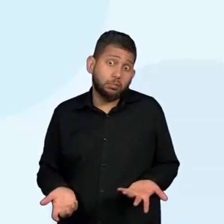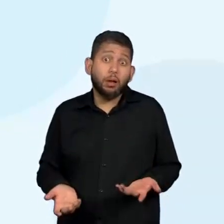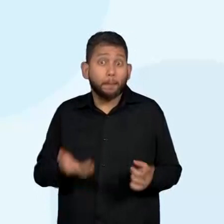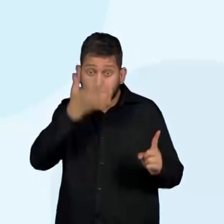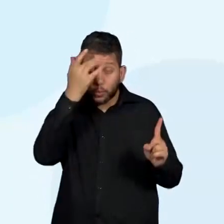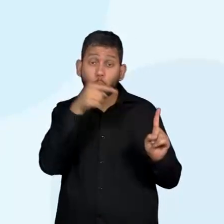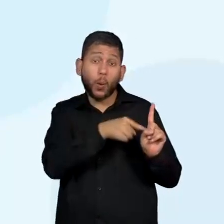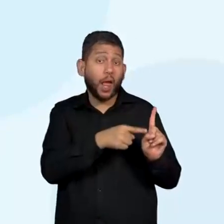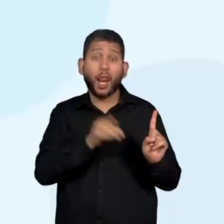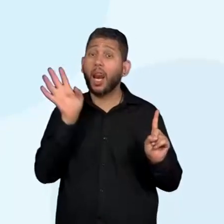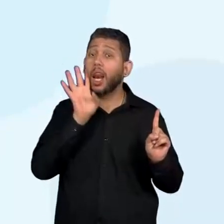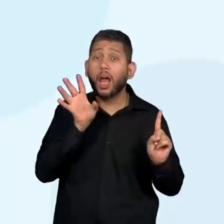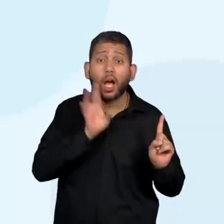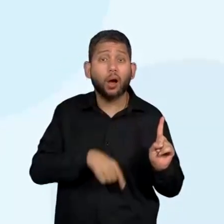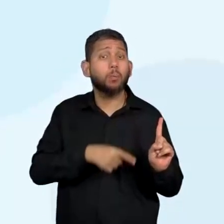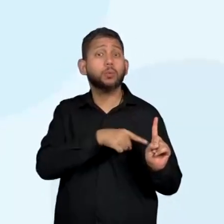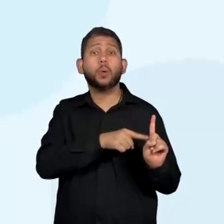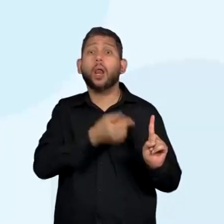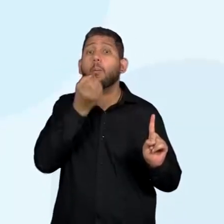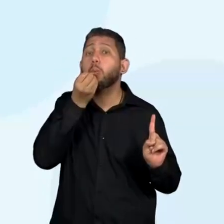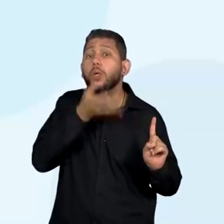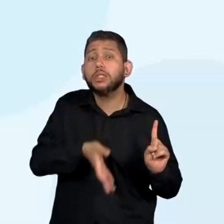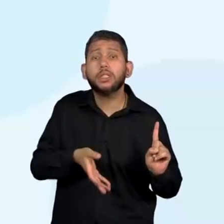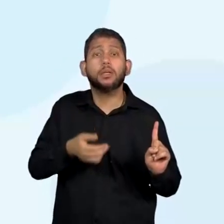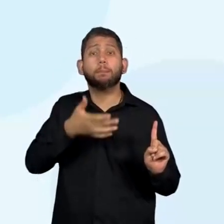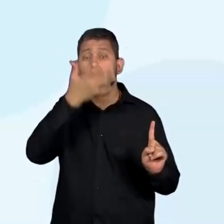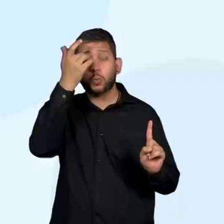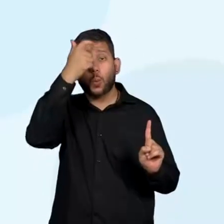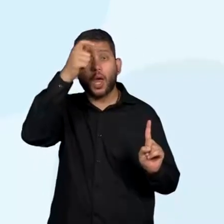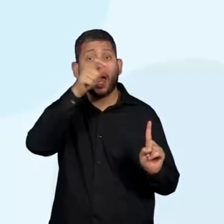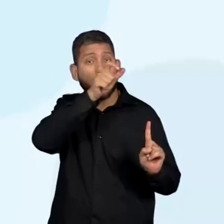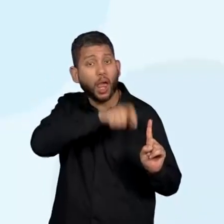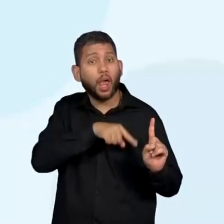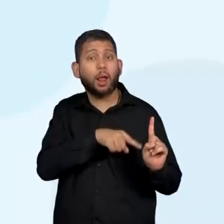uma qualidade, eu tenho que pôr o C.